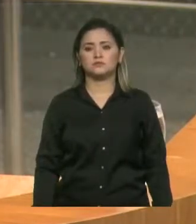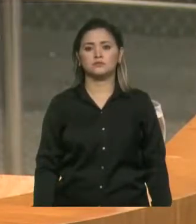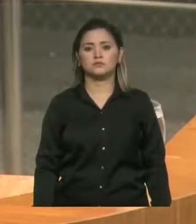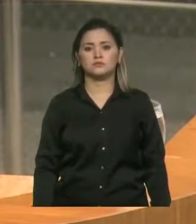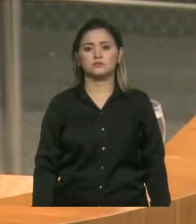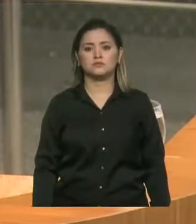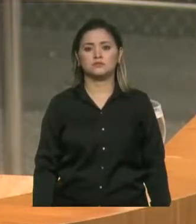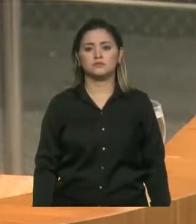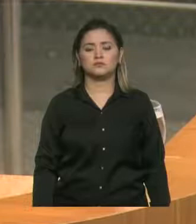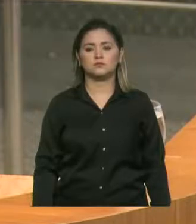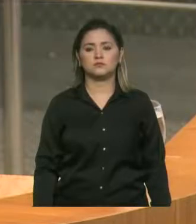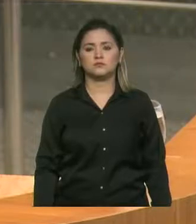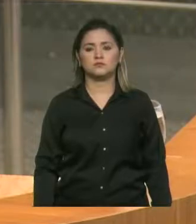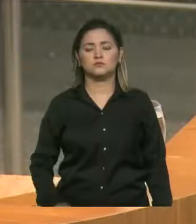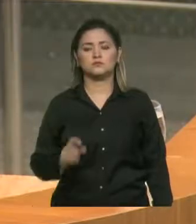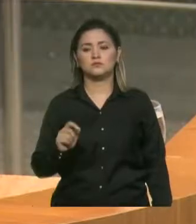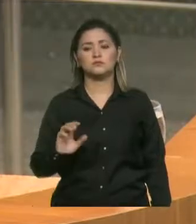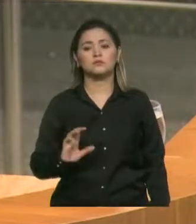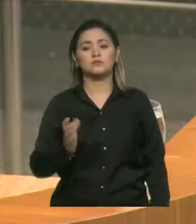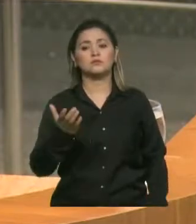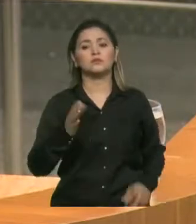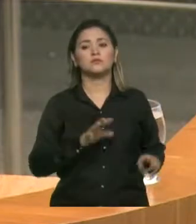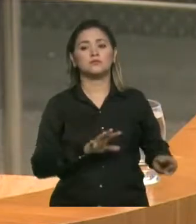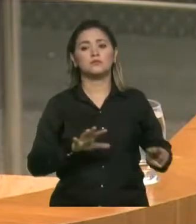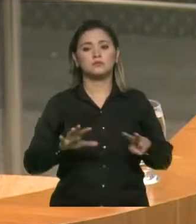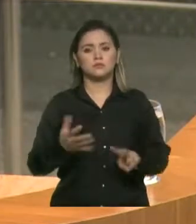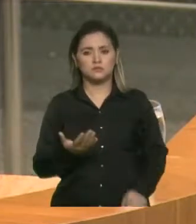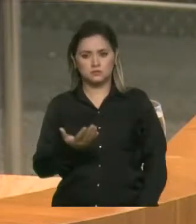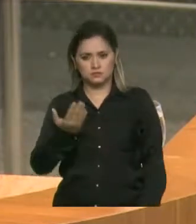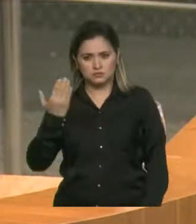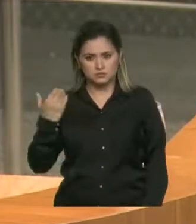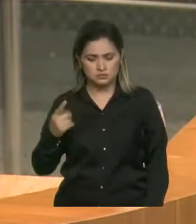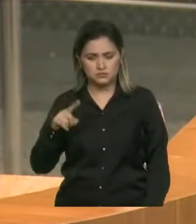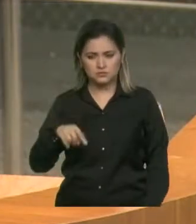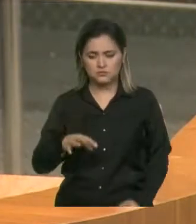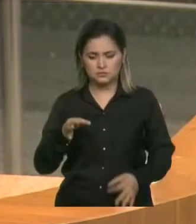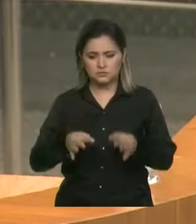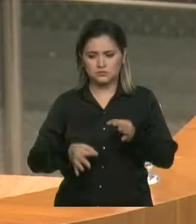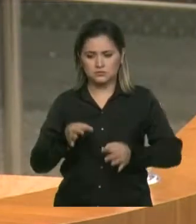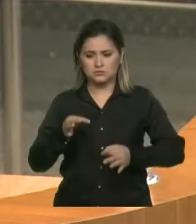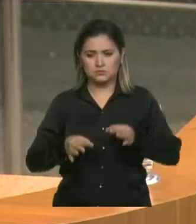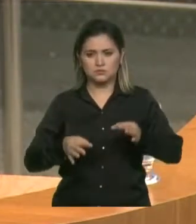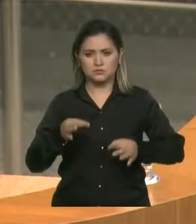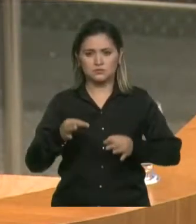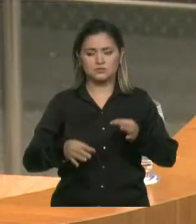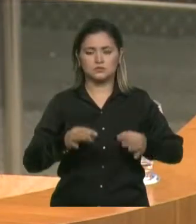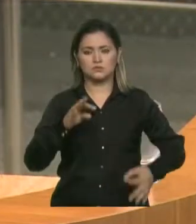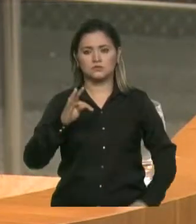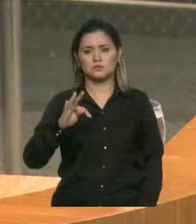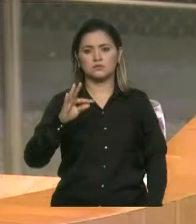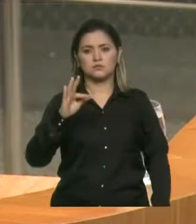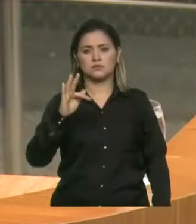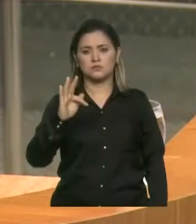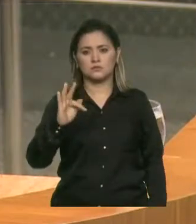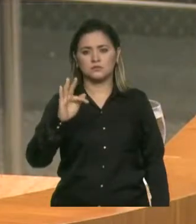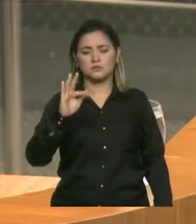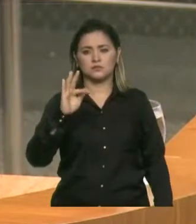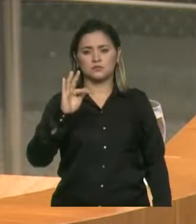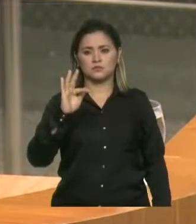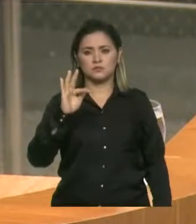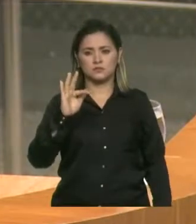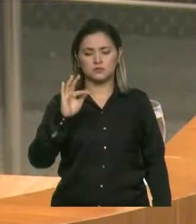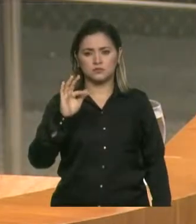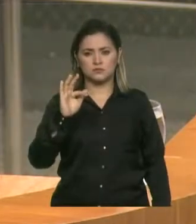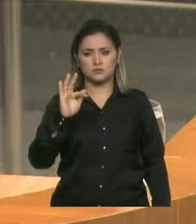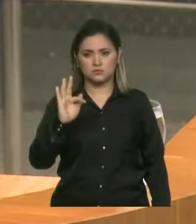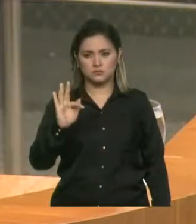melhor dizendo, ocorrido na semana passada, que foi o julgamento no Supremo Tribunal Federal,